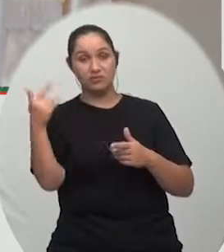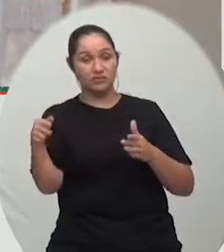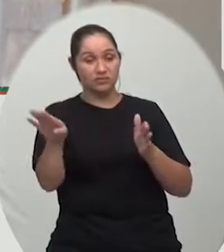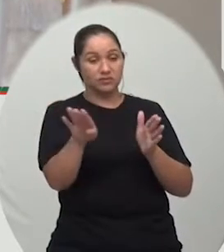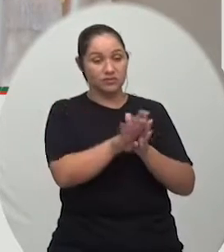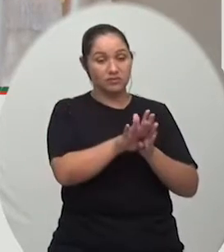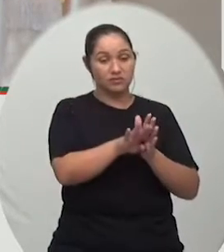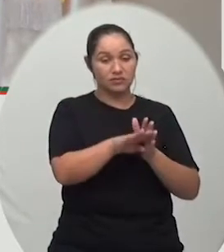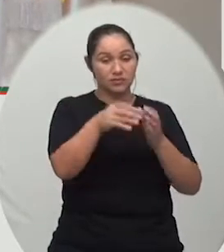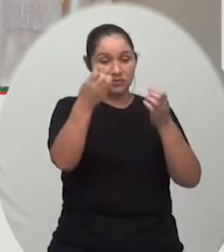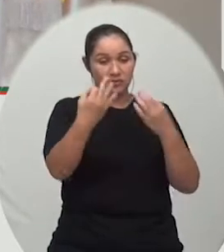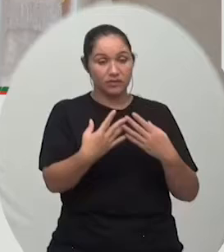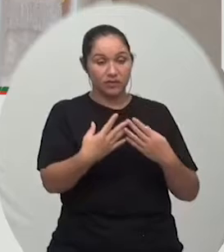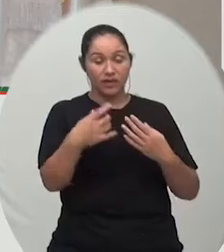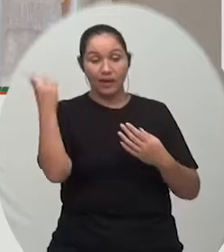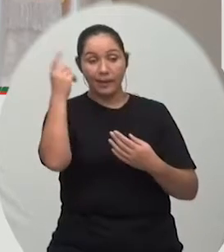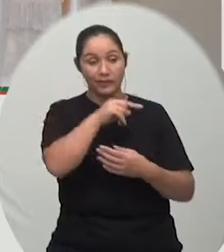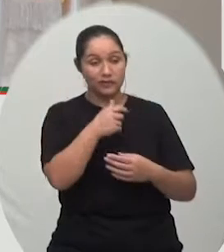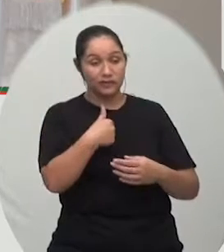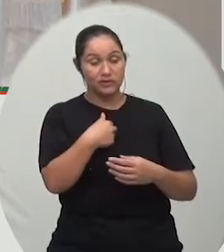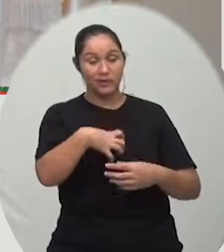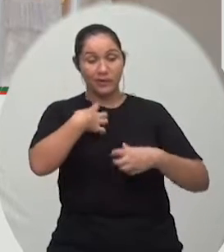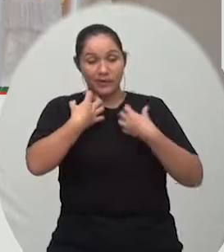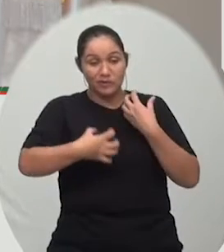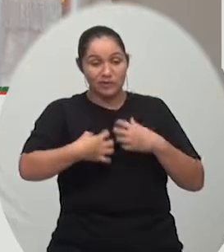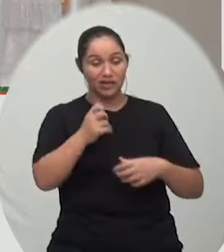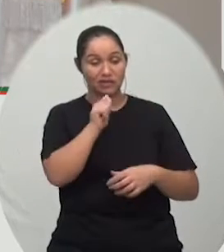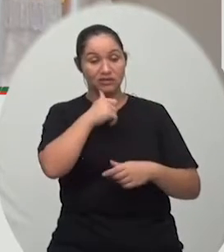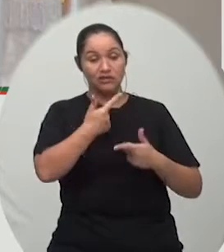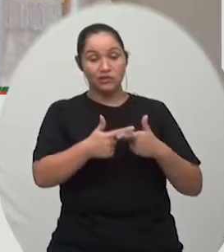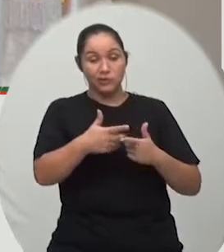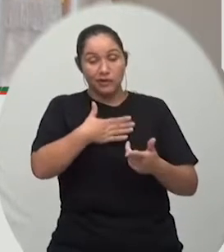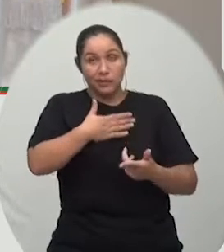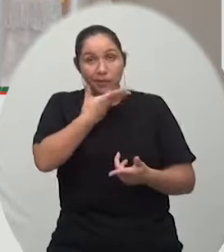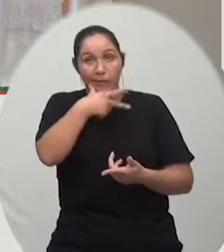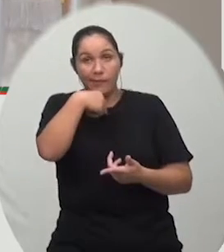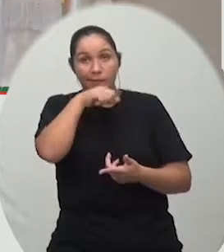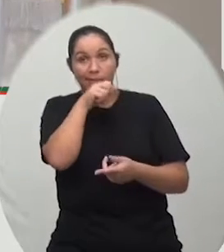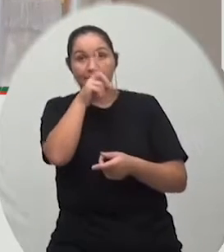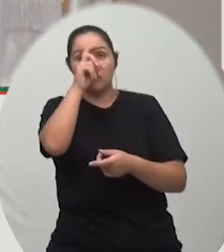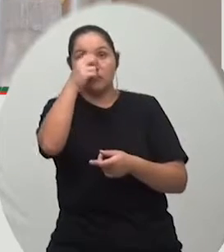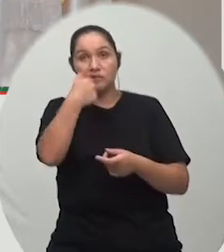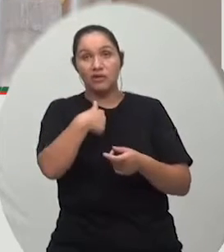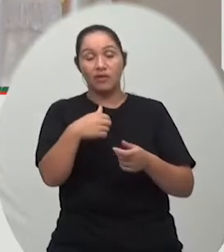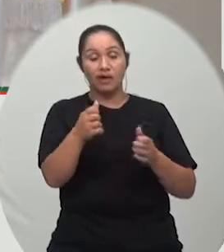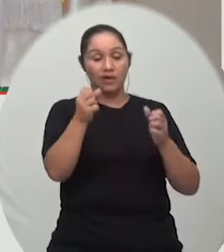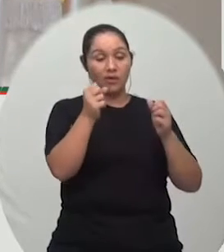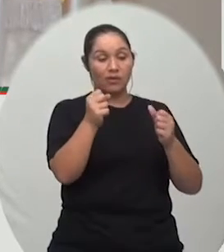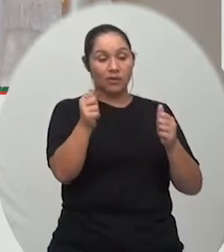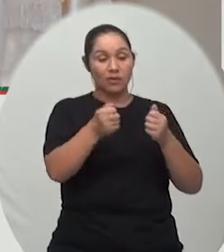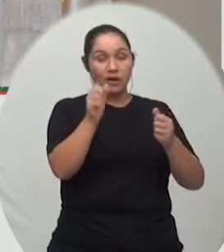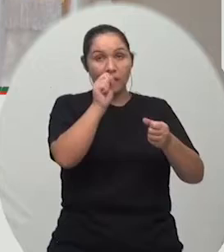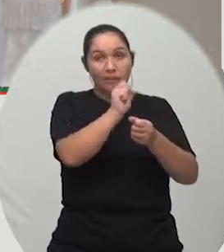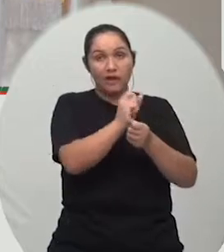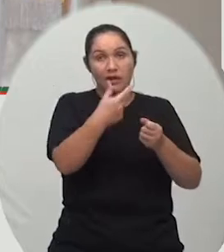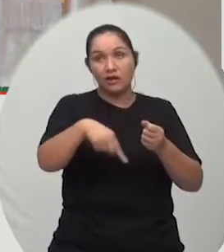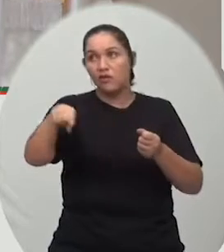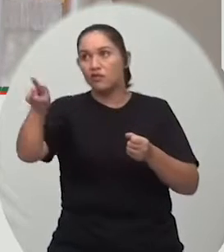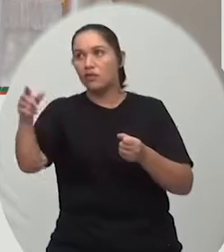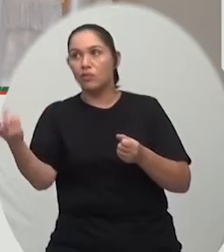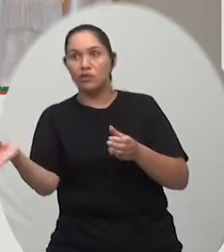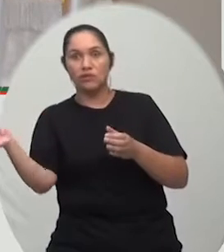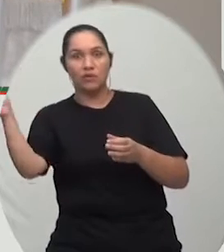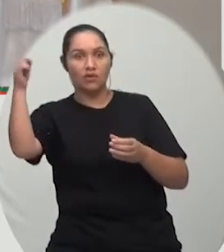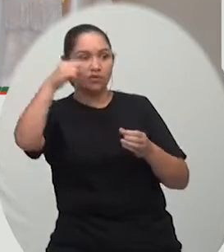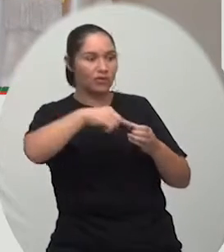sendo uma pegadinha. E essa pegadinha, nós precisamos melhorar a sinalização naquela localidade. Por isso que eu peço aos nobres pares para que